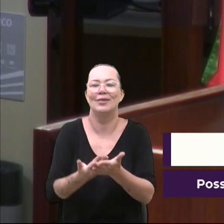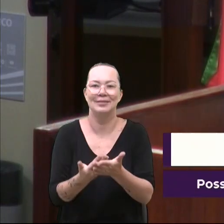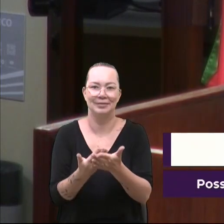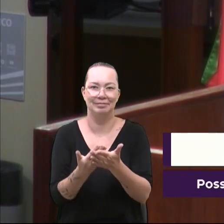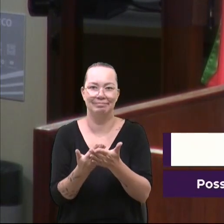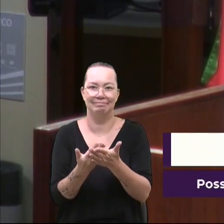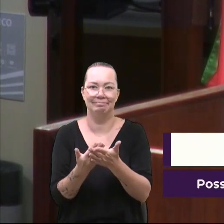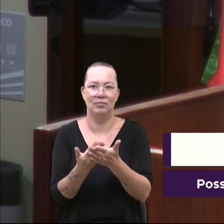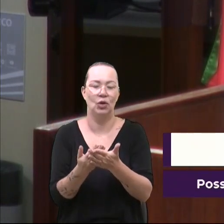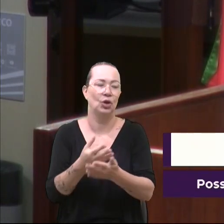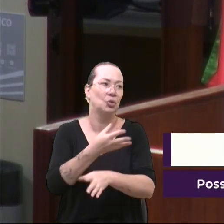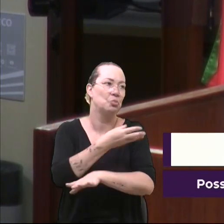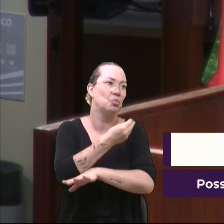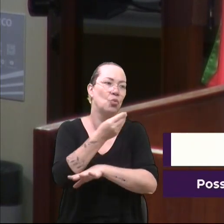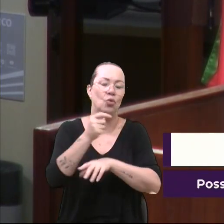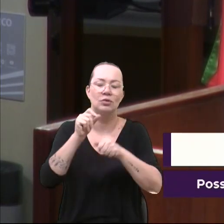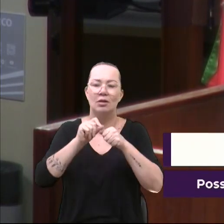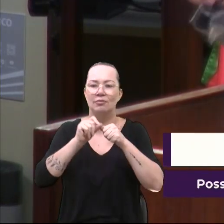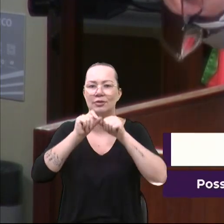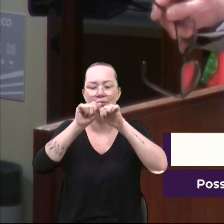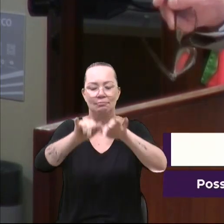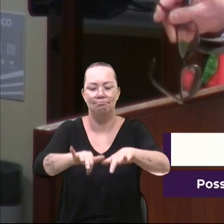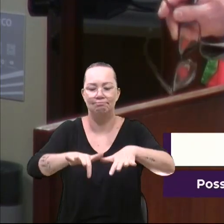Dezenas de audiências públicas.